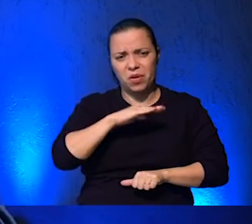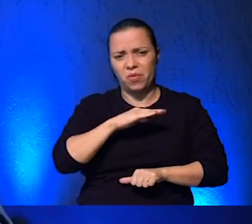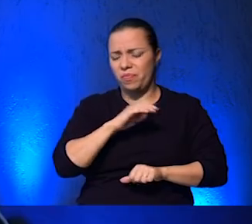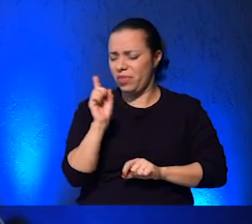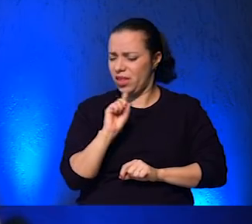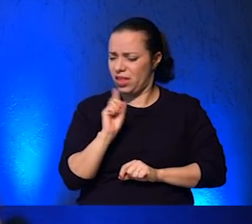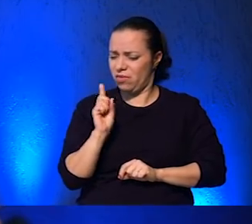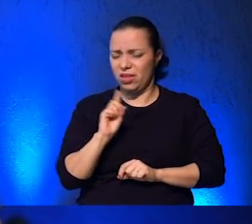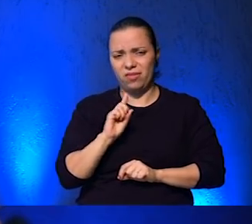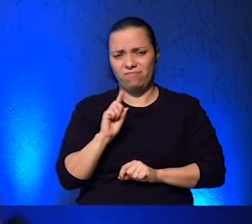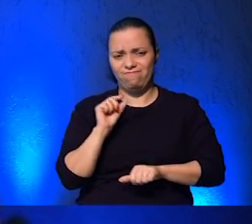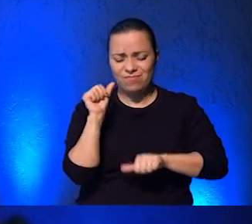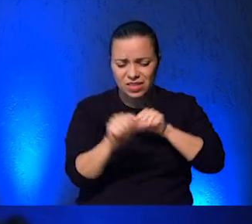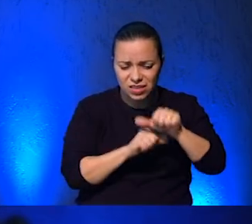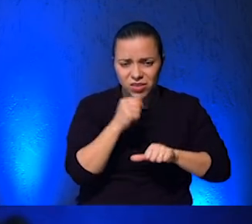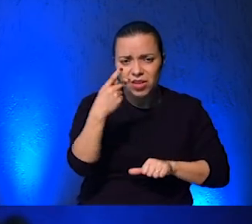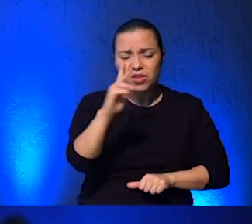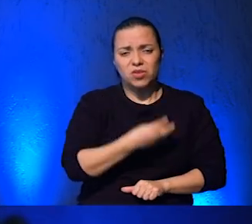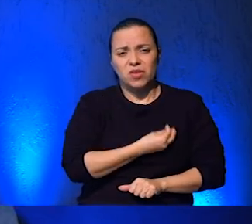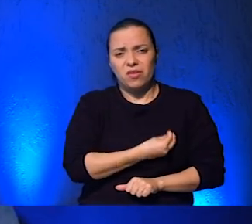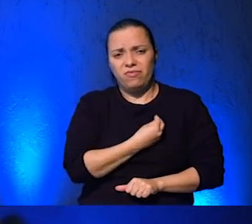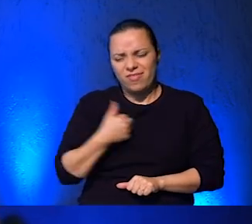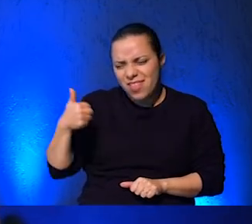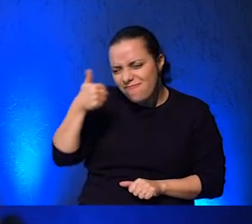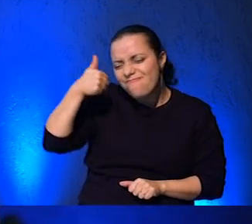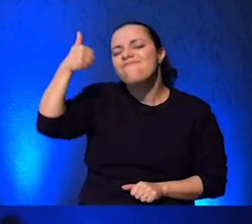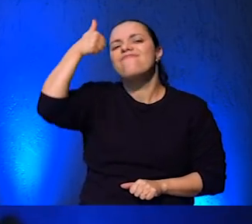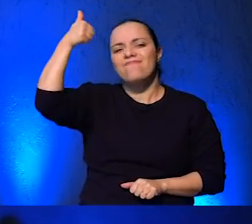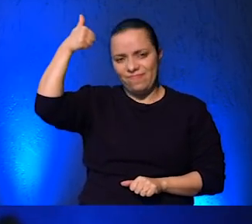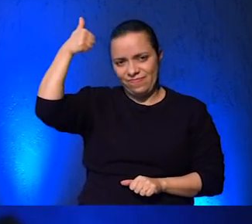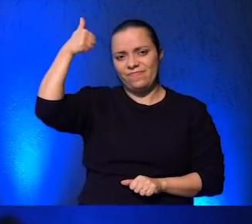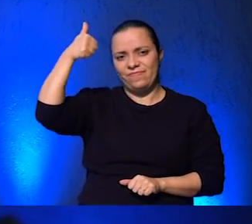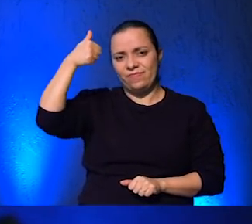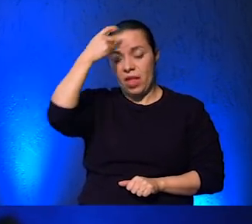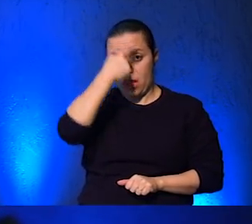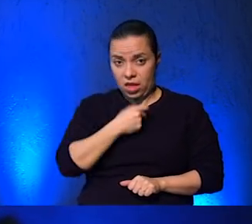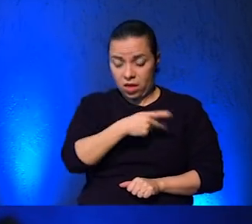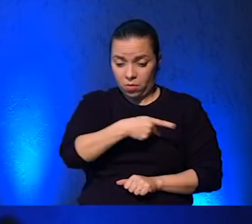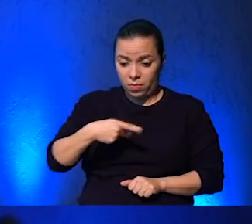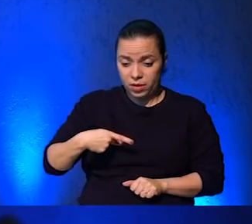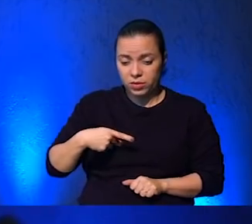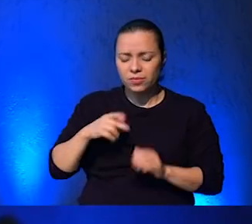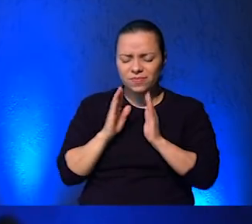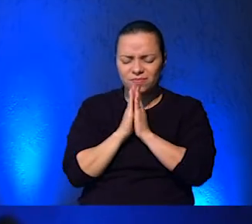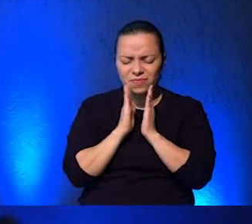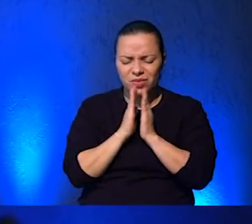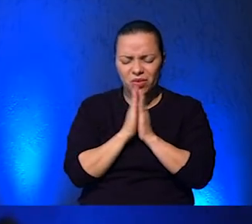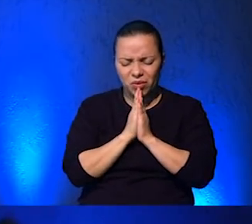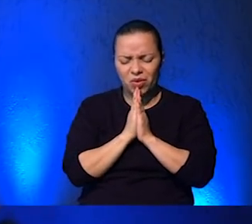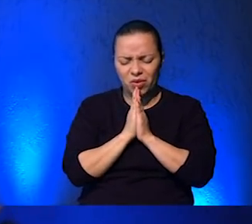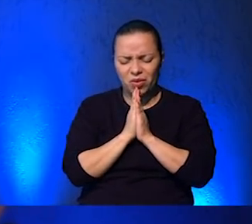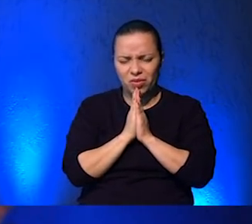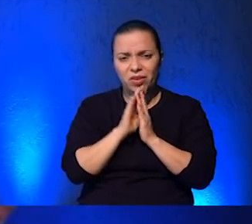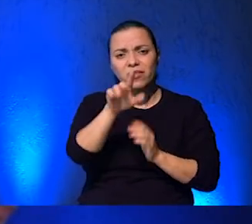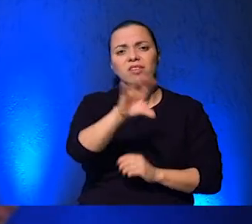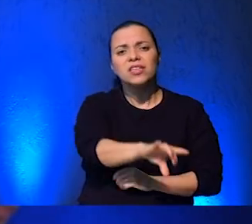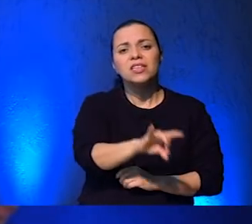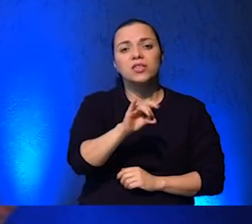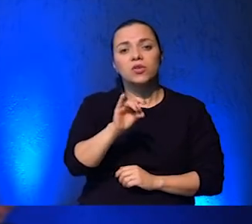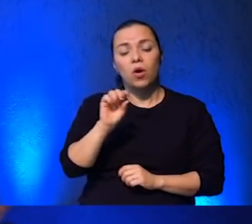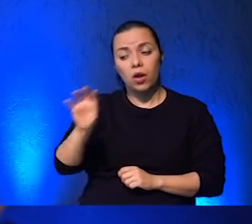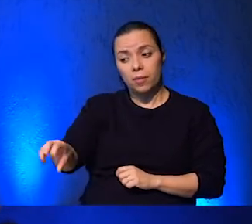brotar o pior faça brotar o melhor eu olho que as que você pegue o limão dessa pandemia e